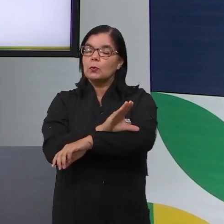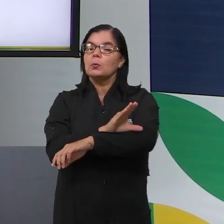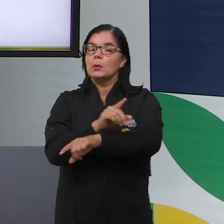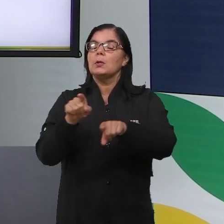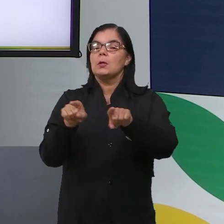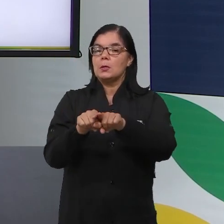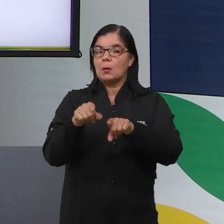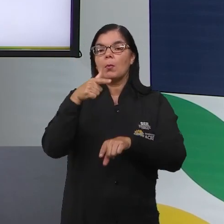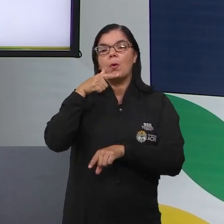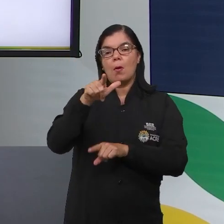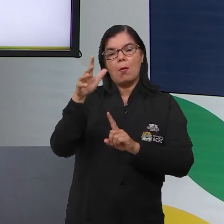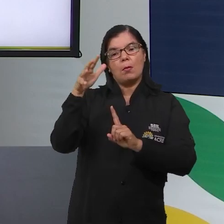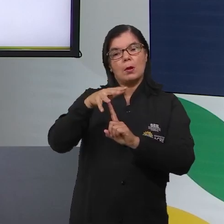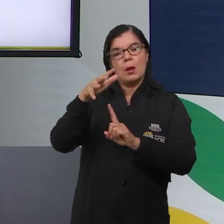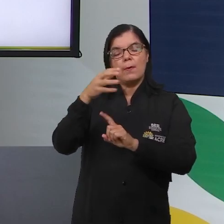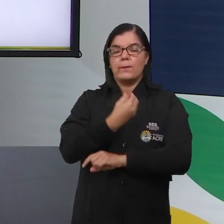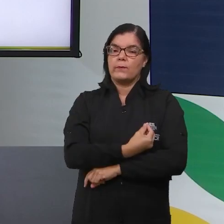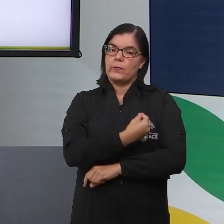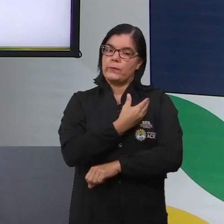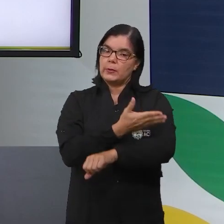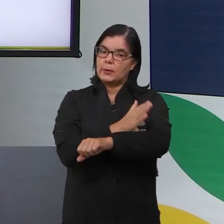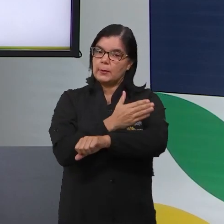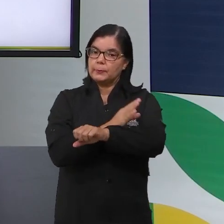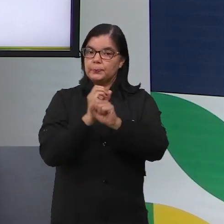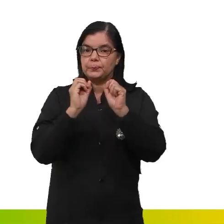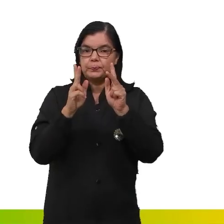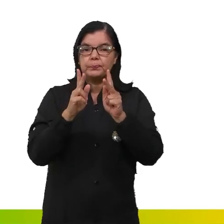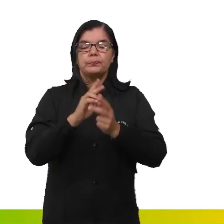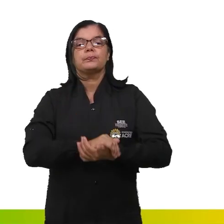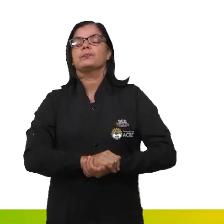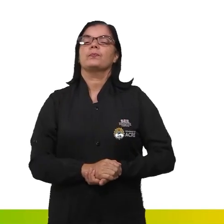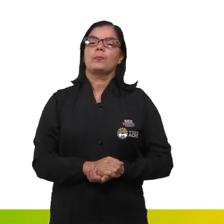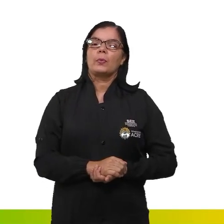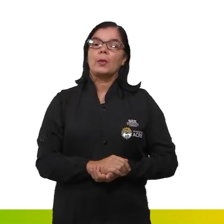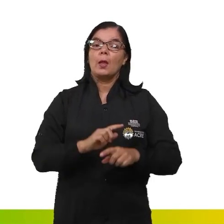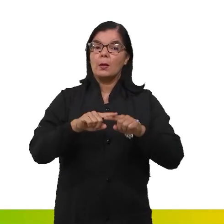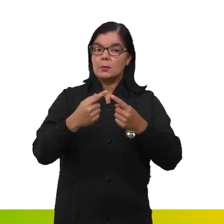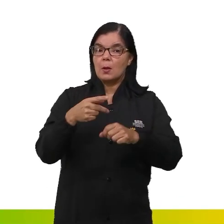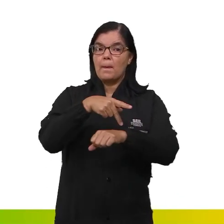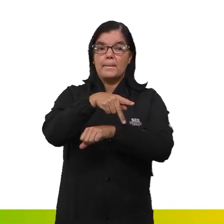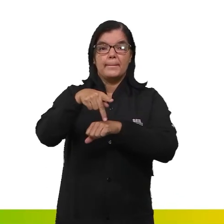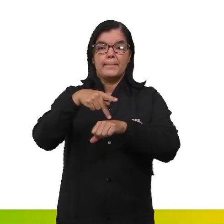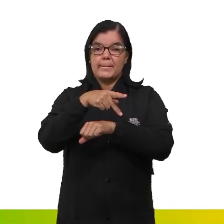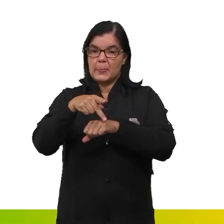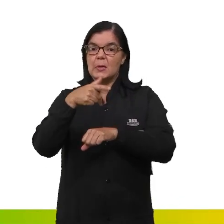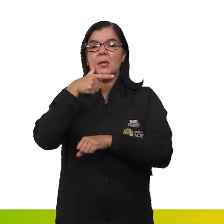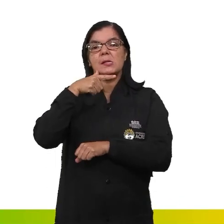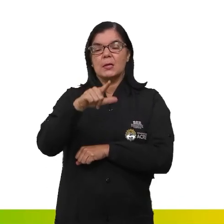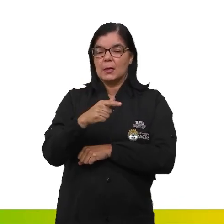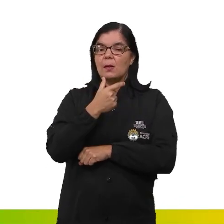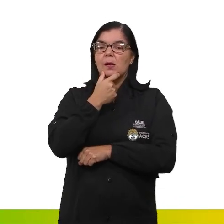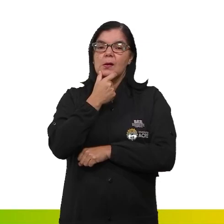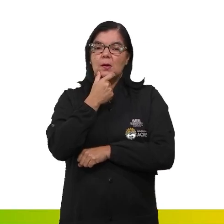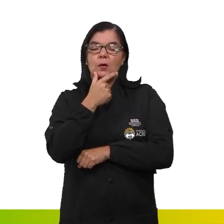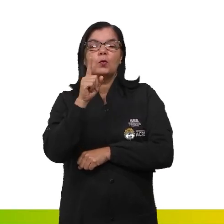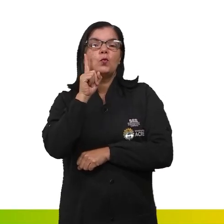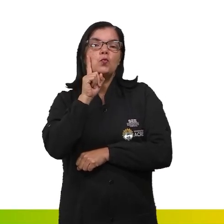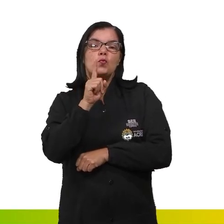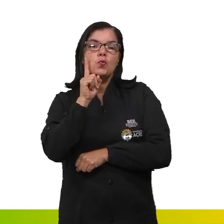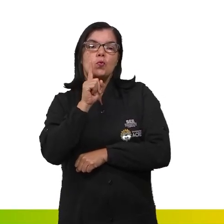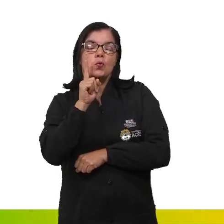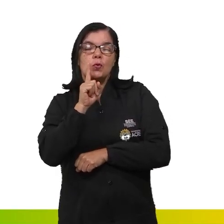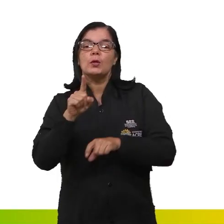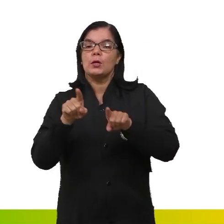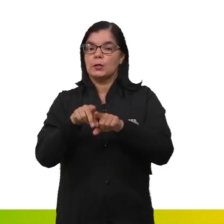idiomas influenciam na vivência daquela prática, ok? Então vamos lá. Além disso, países de língua inglesa, como Estados Unidos e Reino